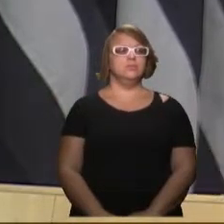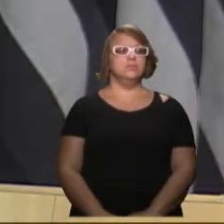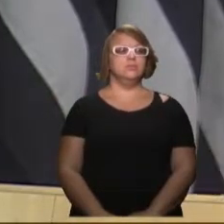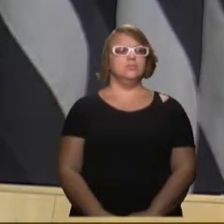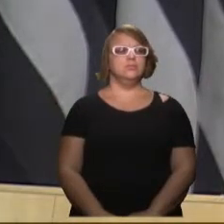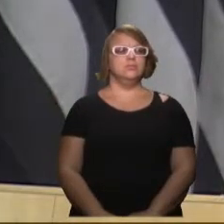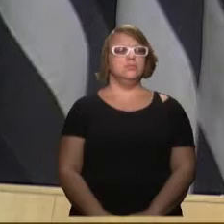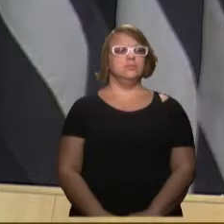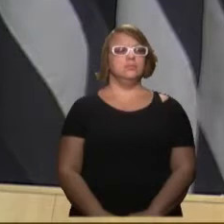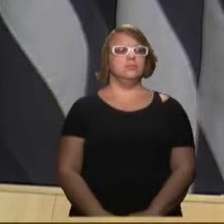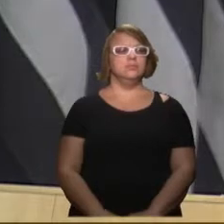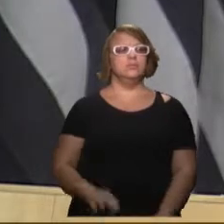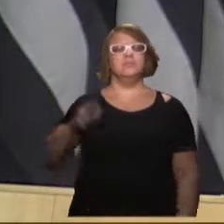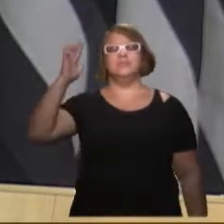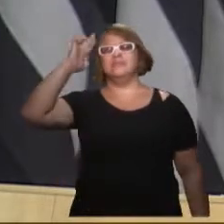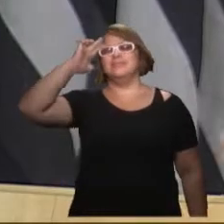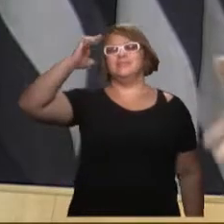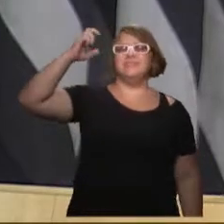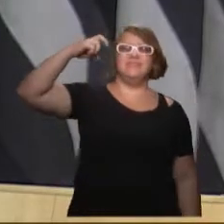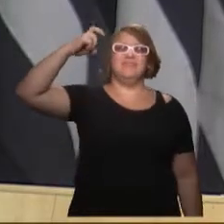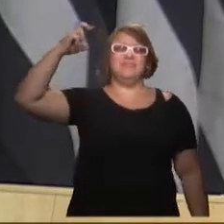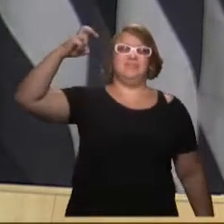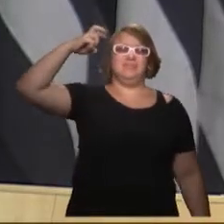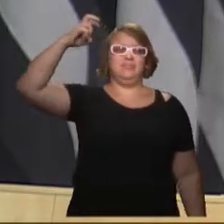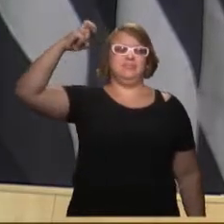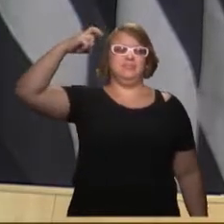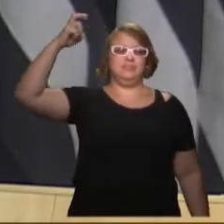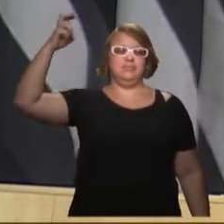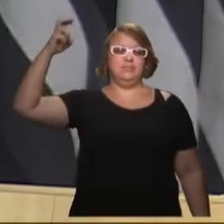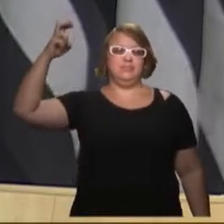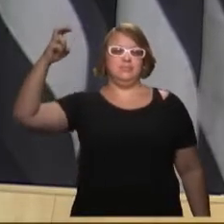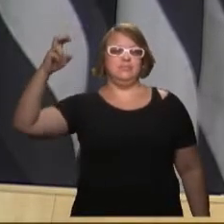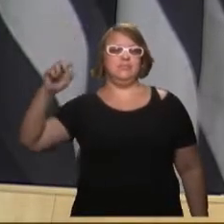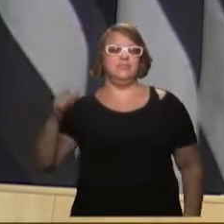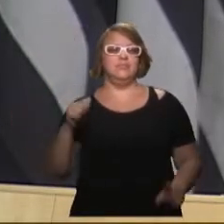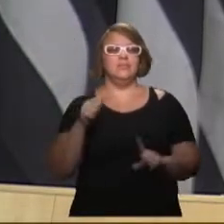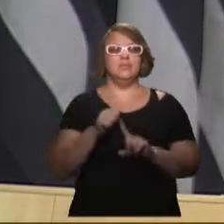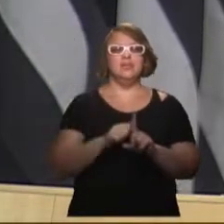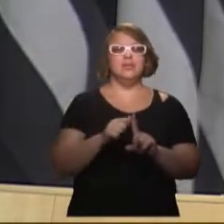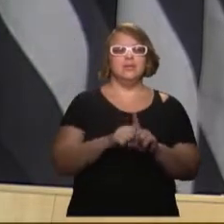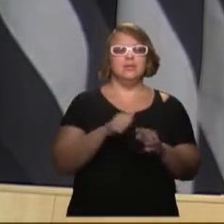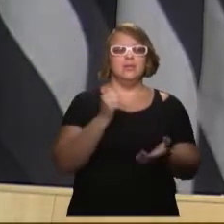Se confunde muito por conta que tem do pagamento das mensalidades, né?